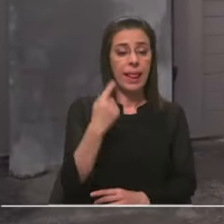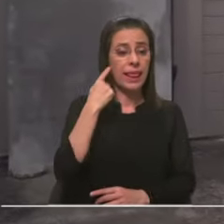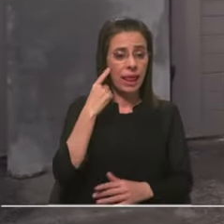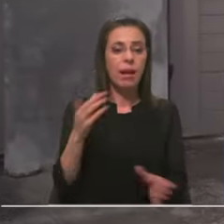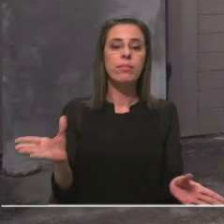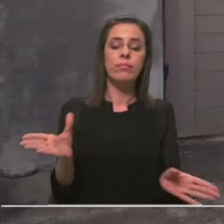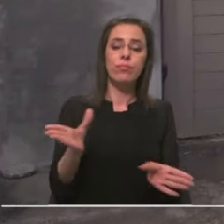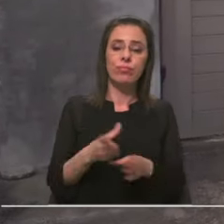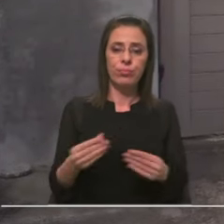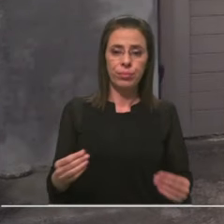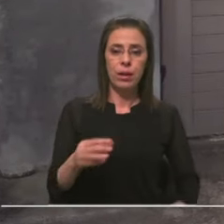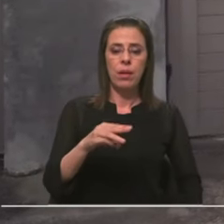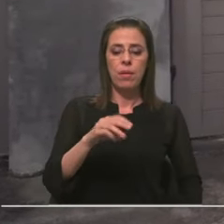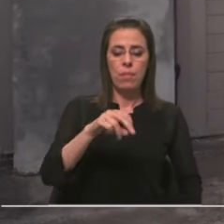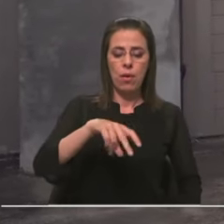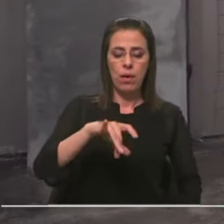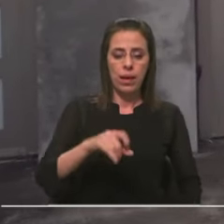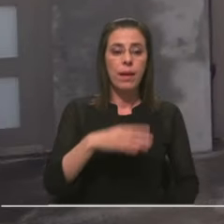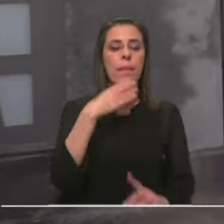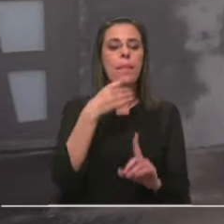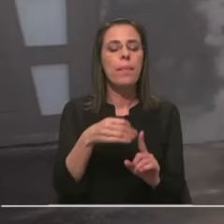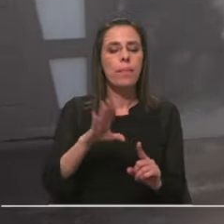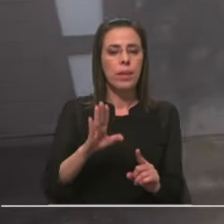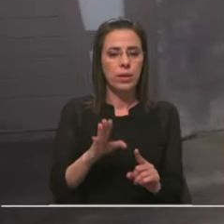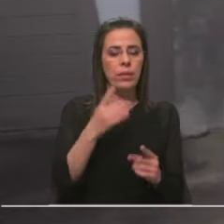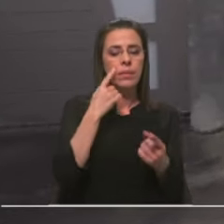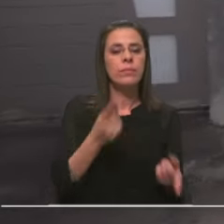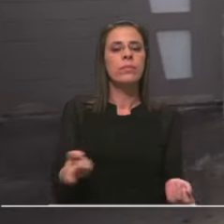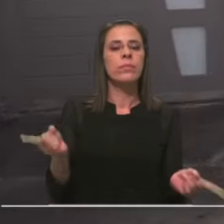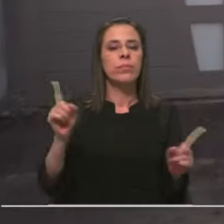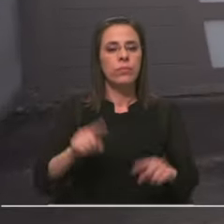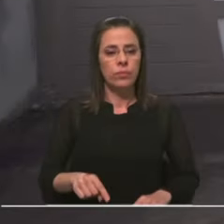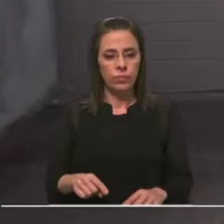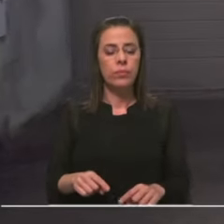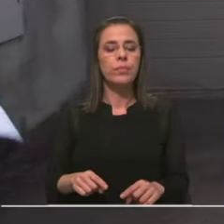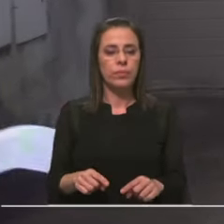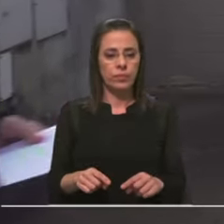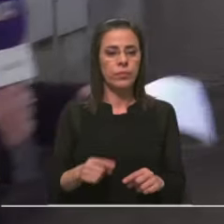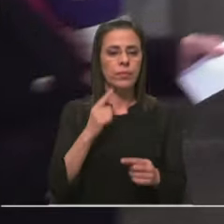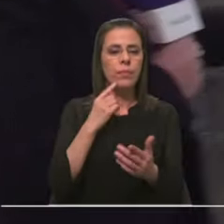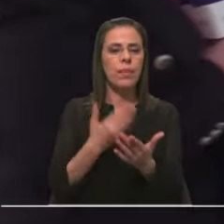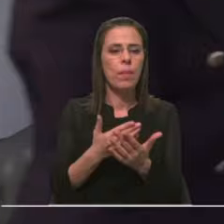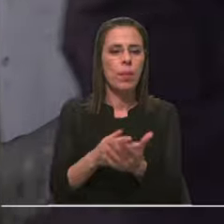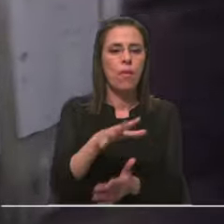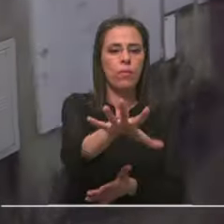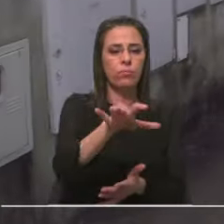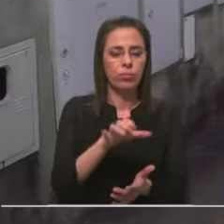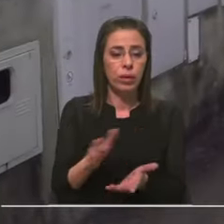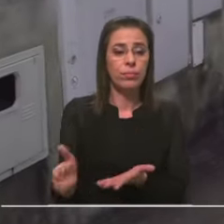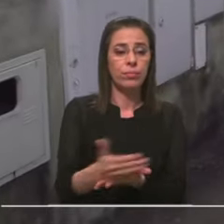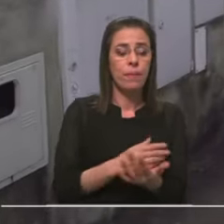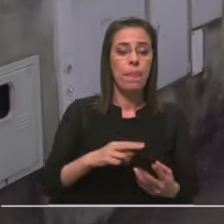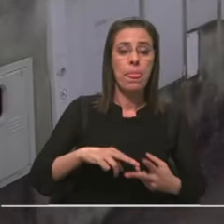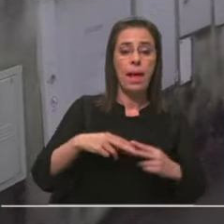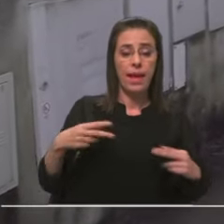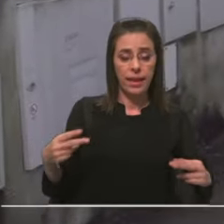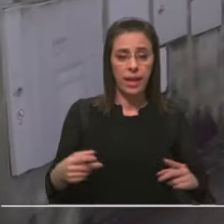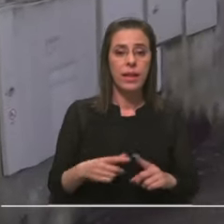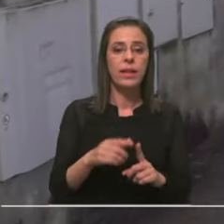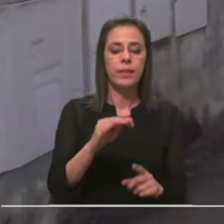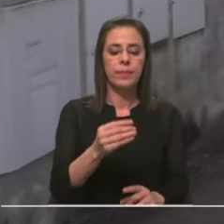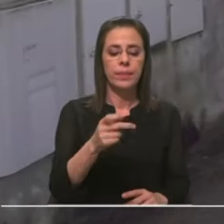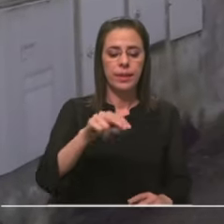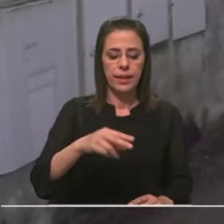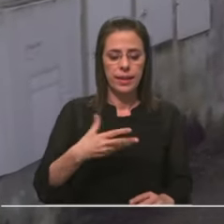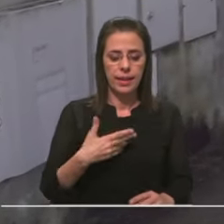o desaparecimento de Mónica Silva a polícia judiciária volta a recolher amostras de ADN desta vez de Sandra